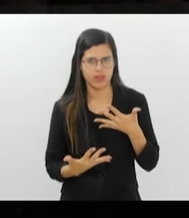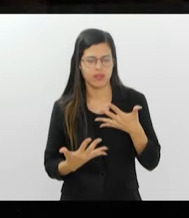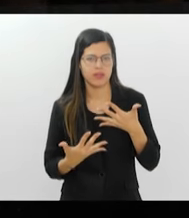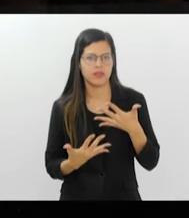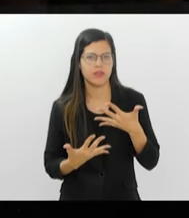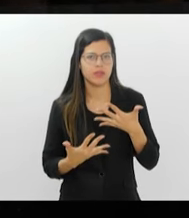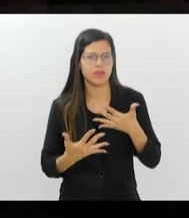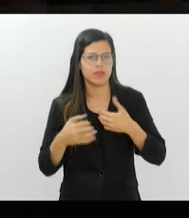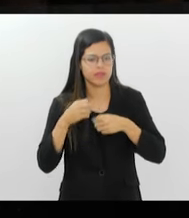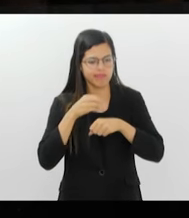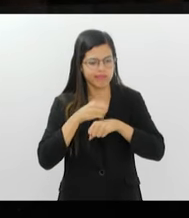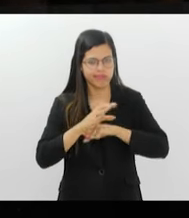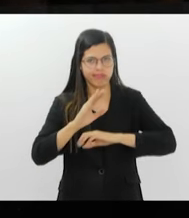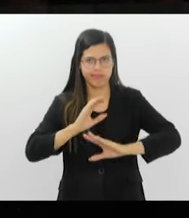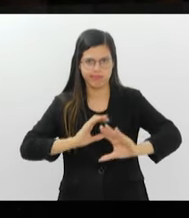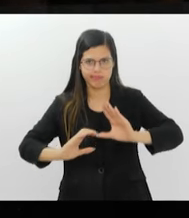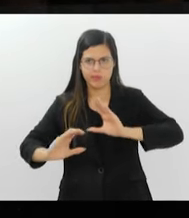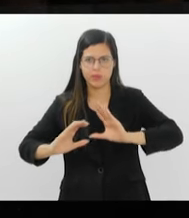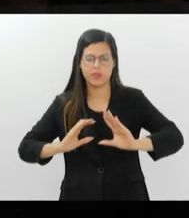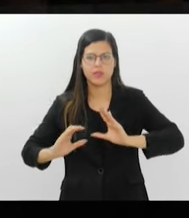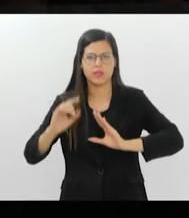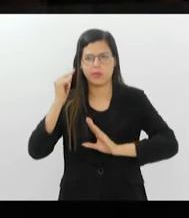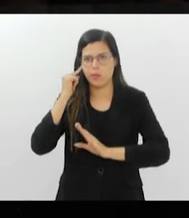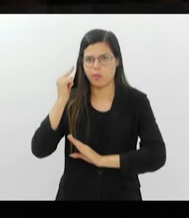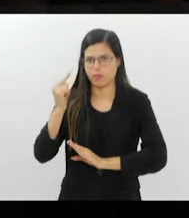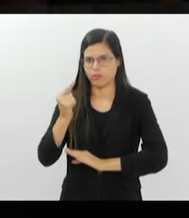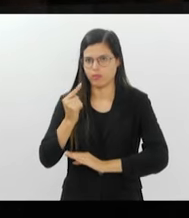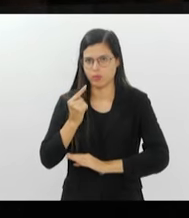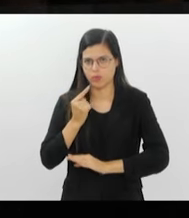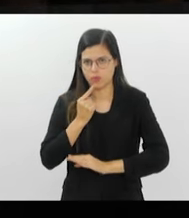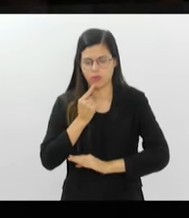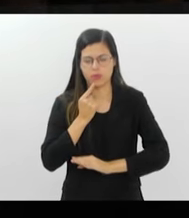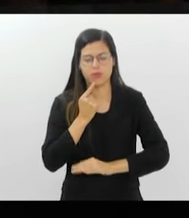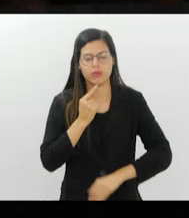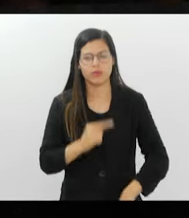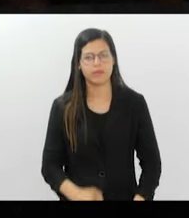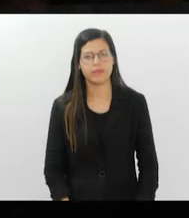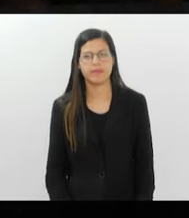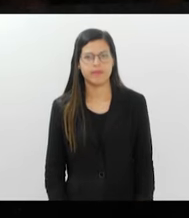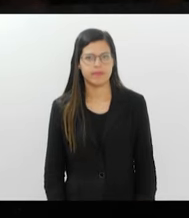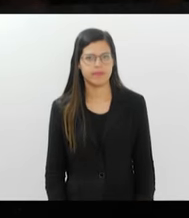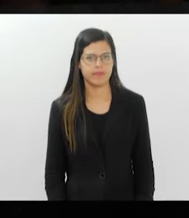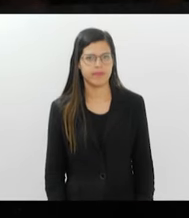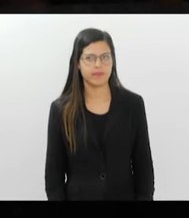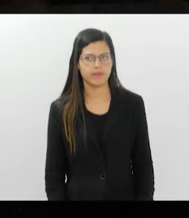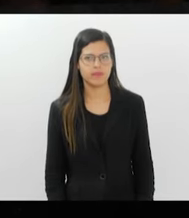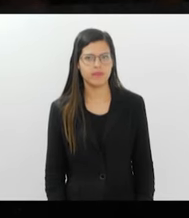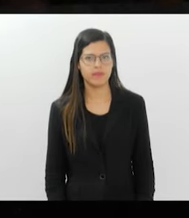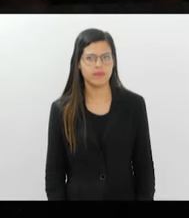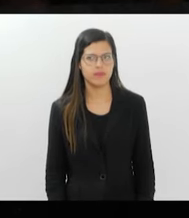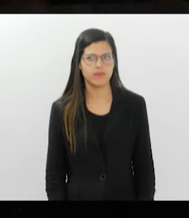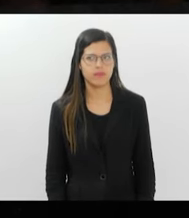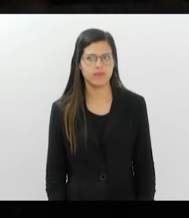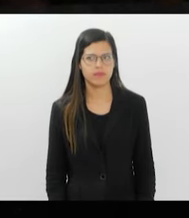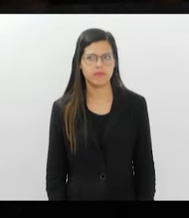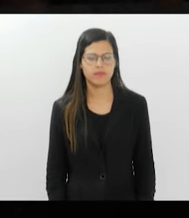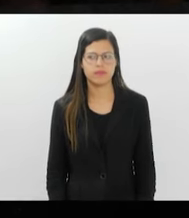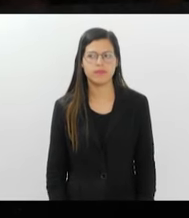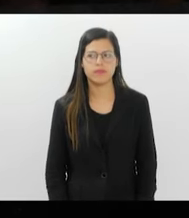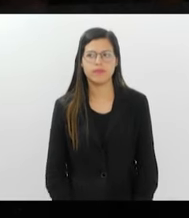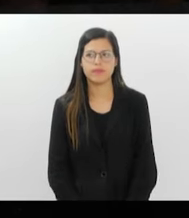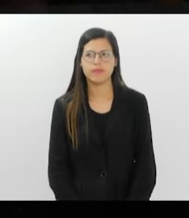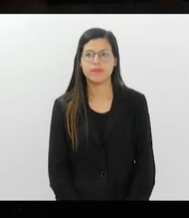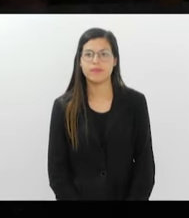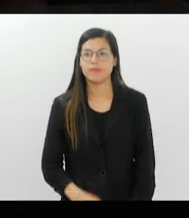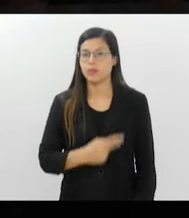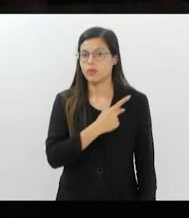de Libras, que leva a nossa voz aos deficientes auditivos.